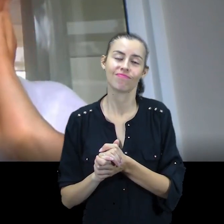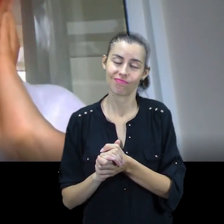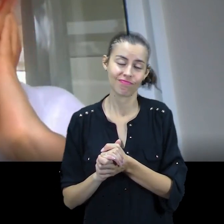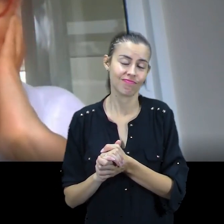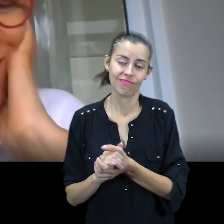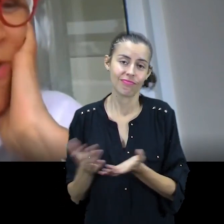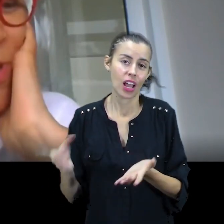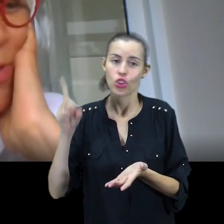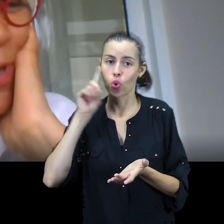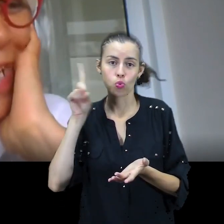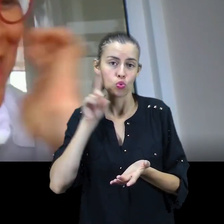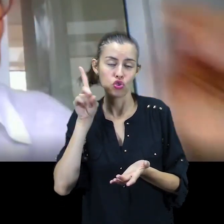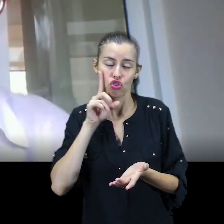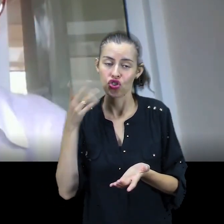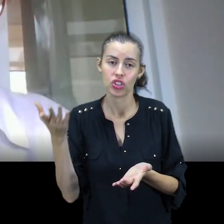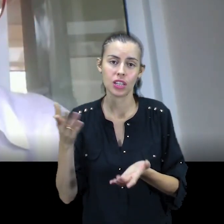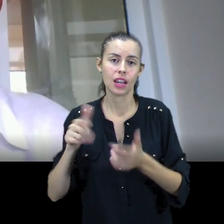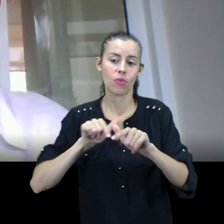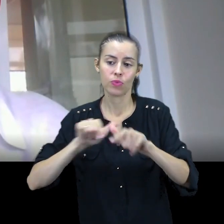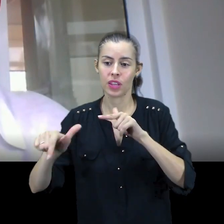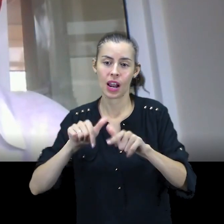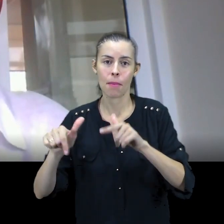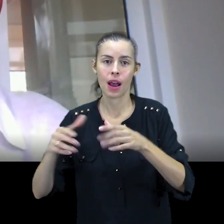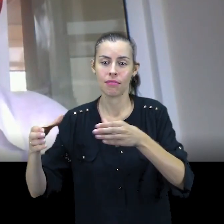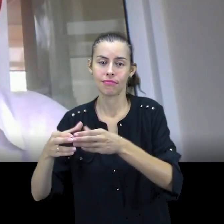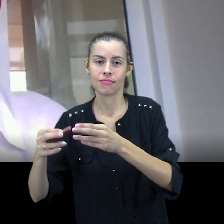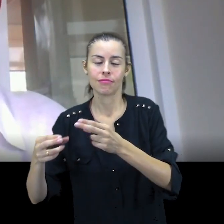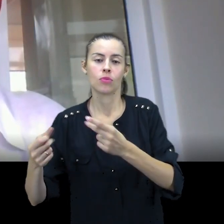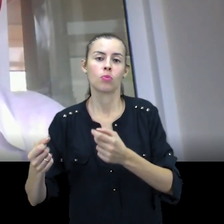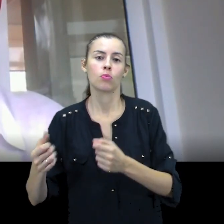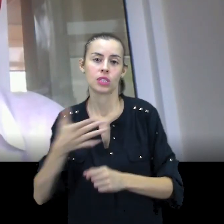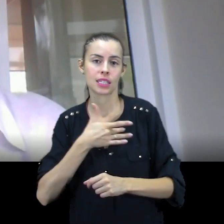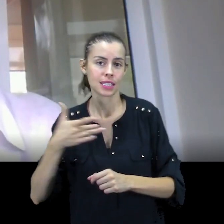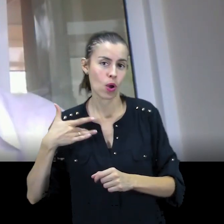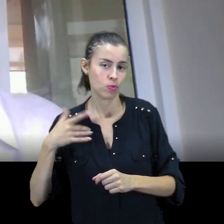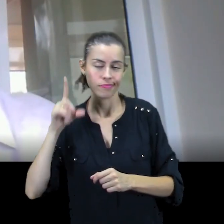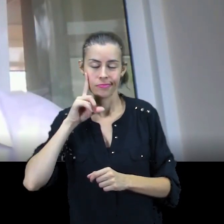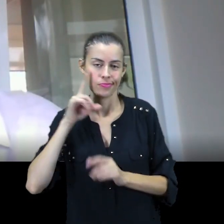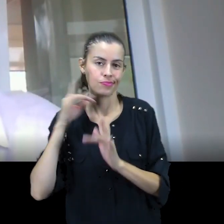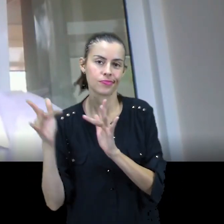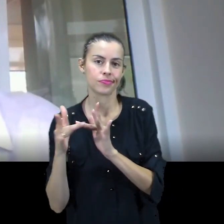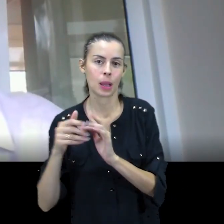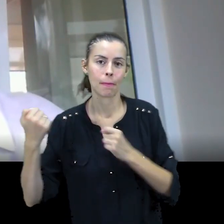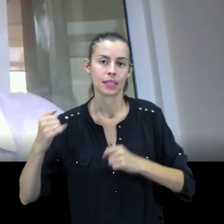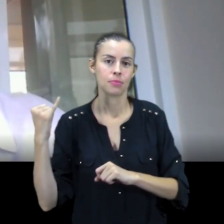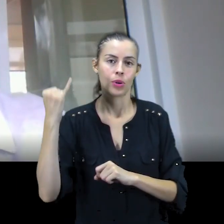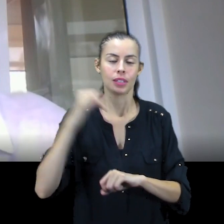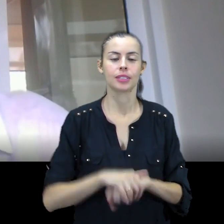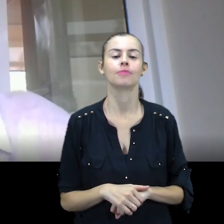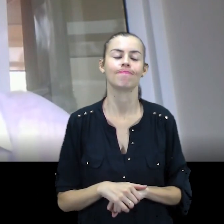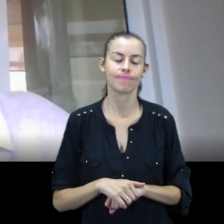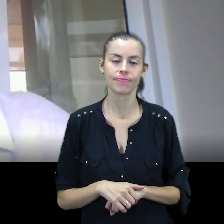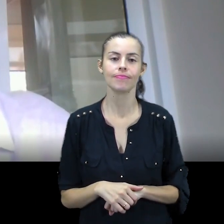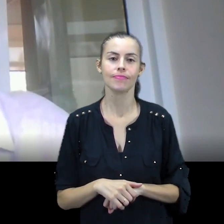Antigamente, assim, até quando eu era aluna, tinha um pouco essa história de você ter centros de saúde escola,